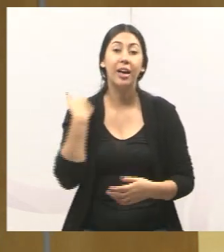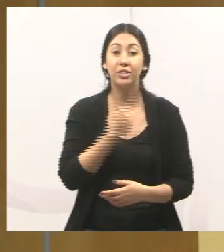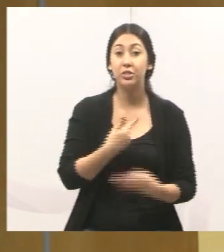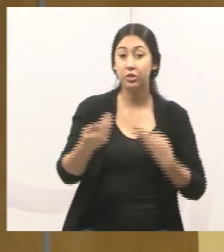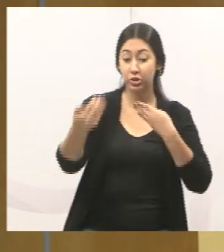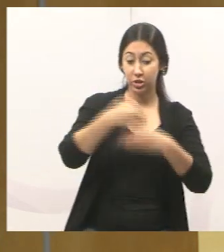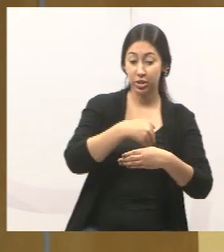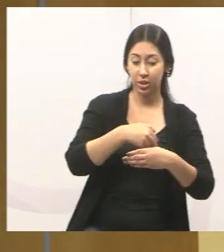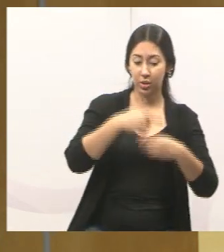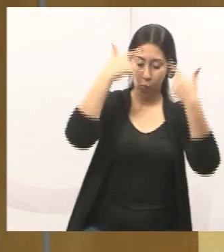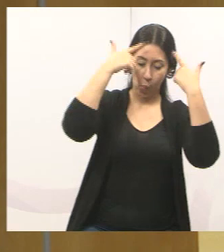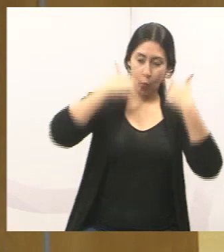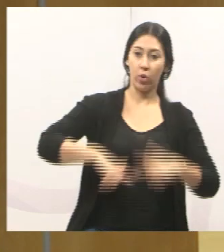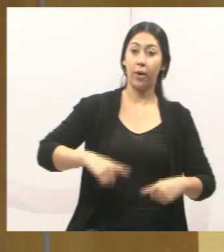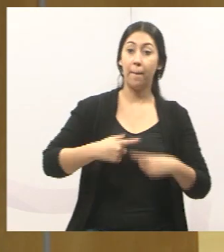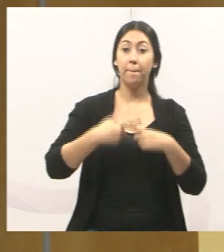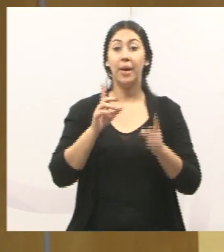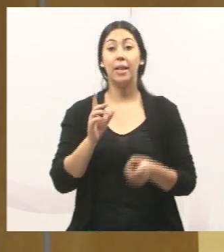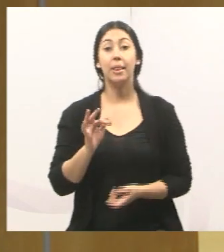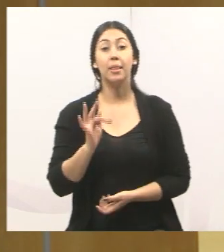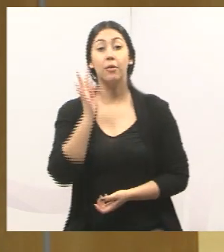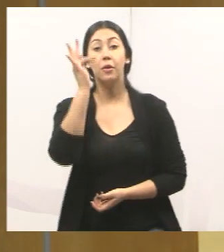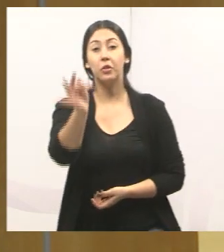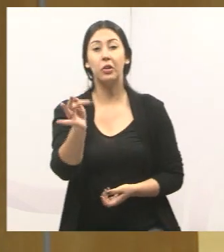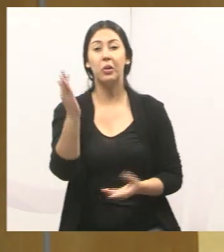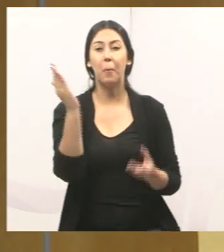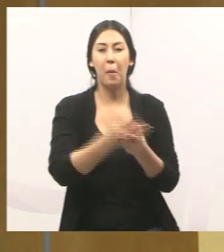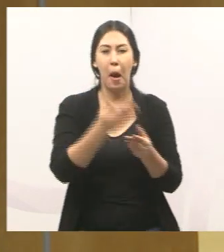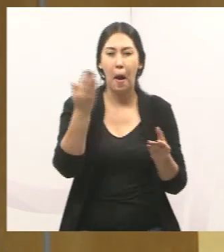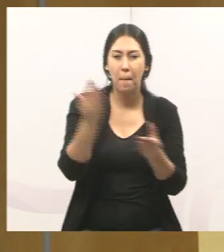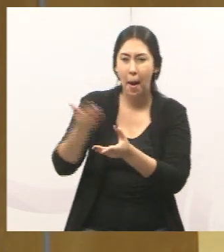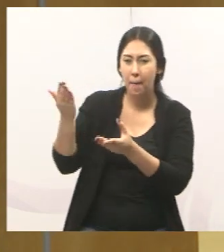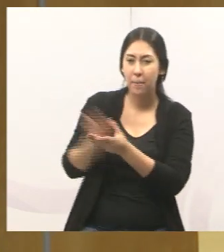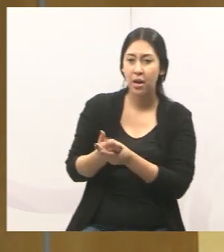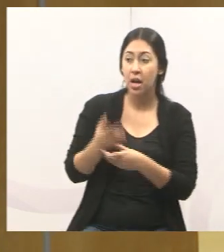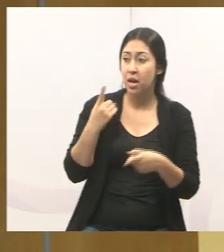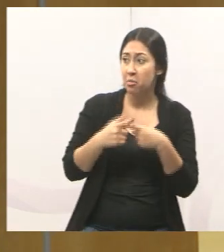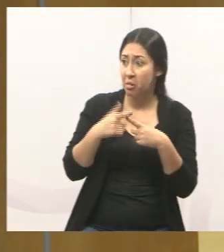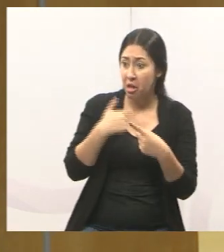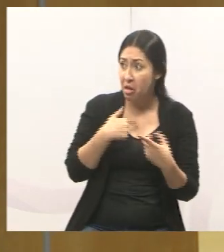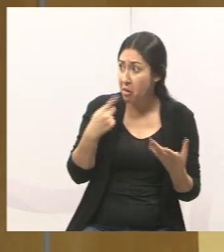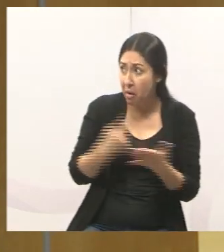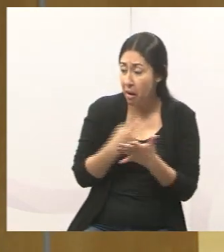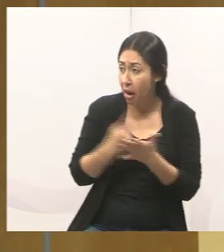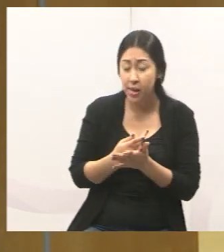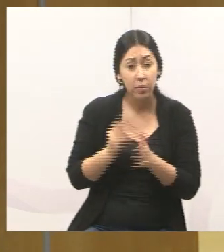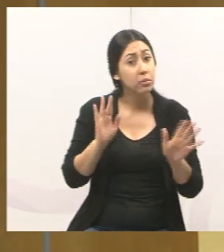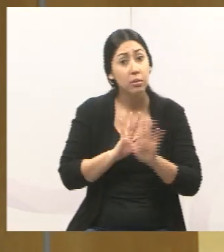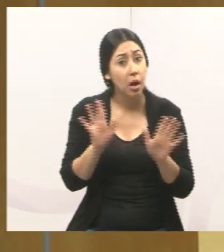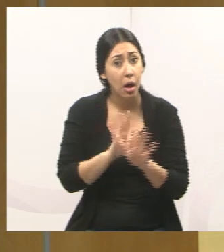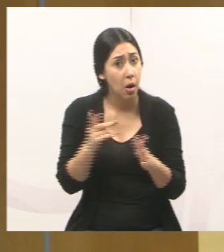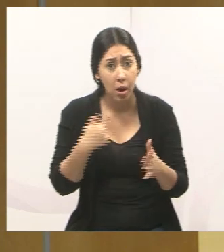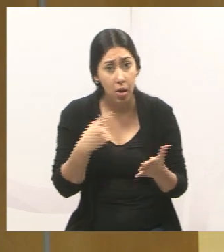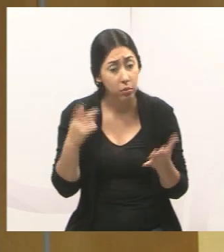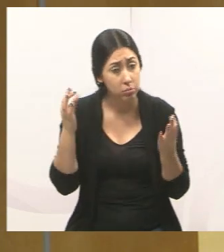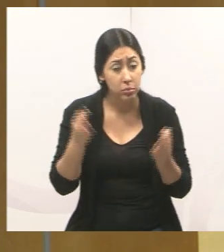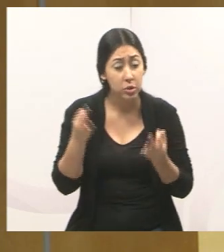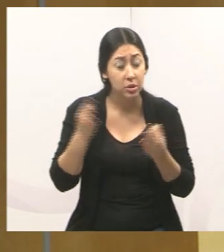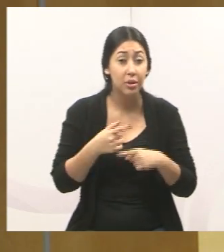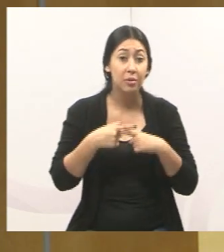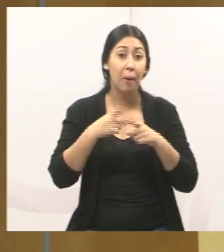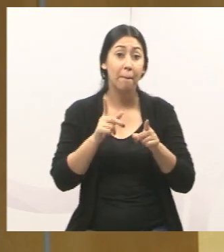você sai com um punhado de processos das costas. E às vezes não porque você fez. Não foi você que fez a coisa errada. Alguém fez e